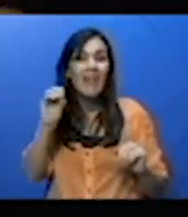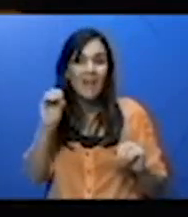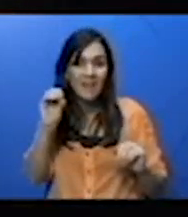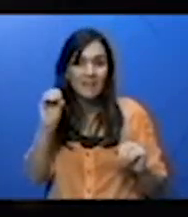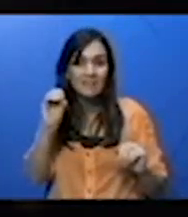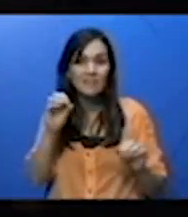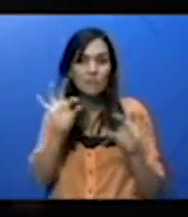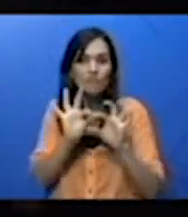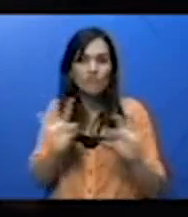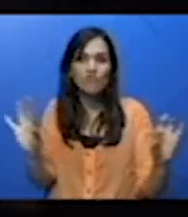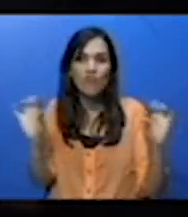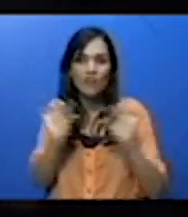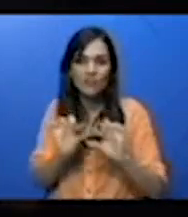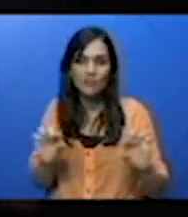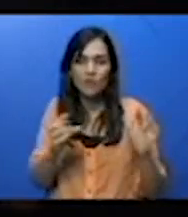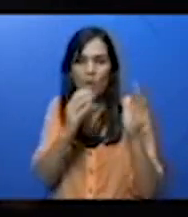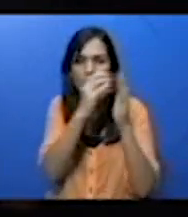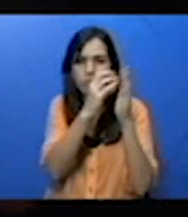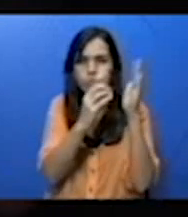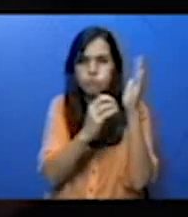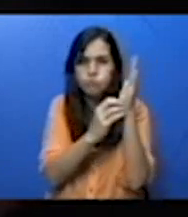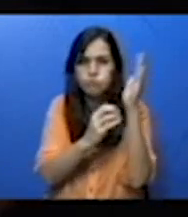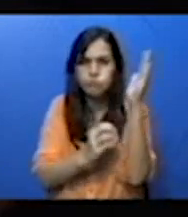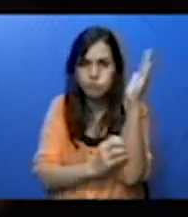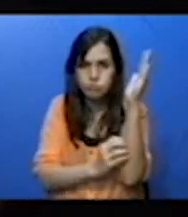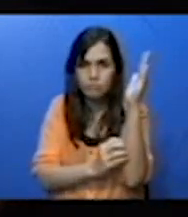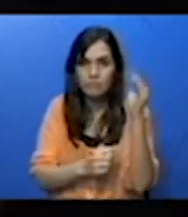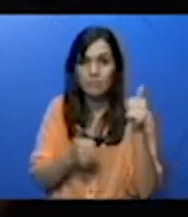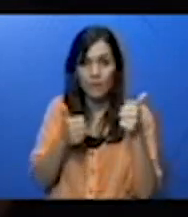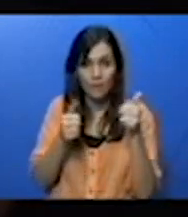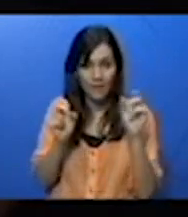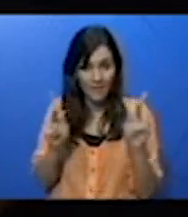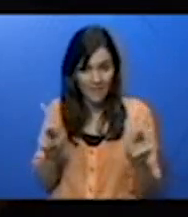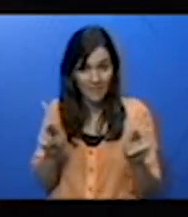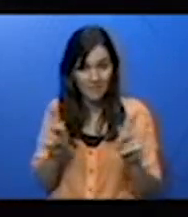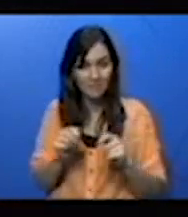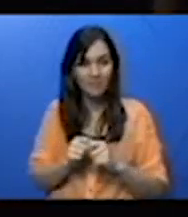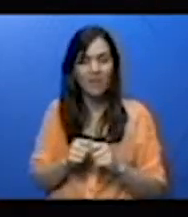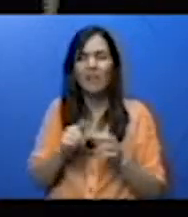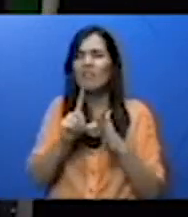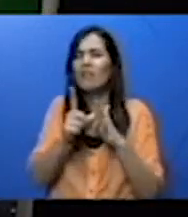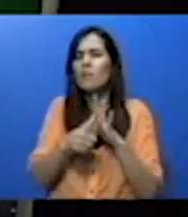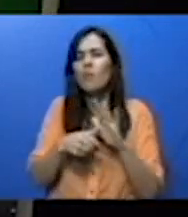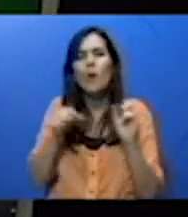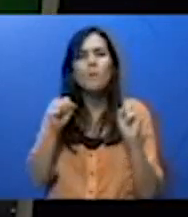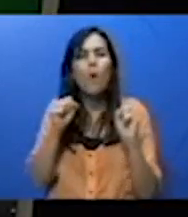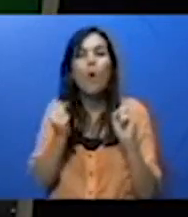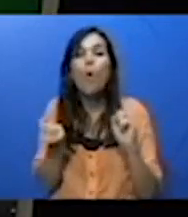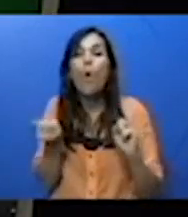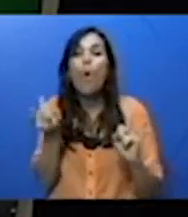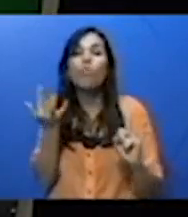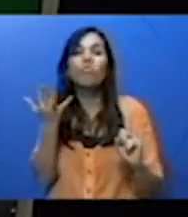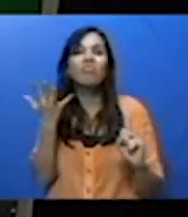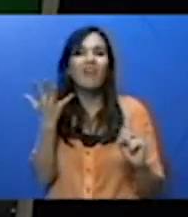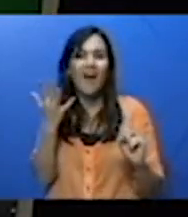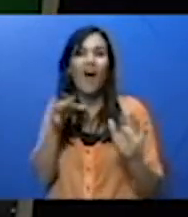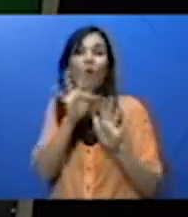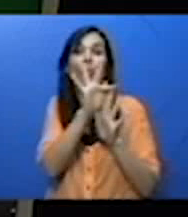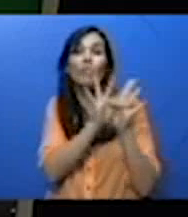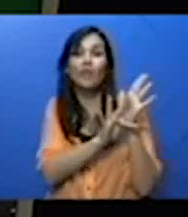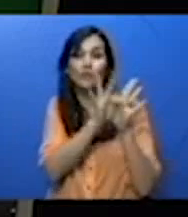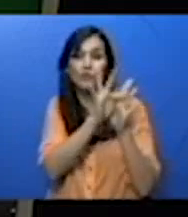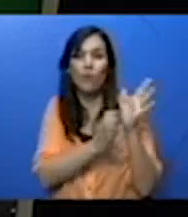verso de cada estrofe. Ok? Entenderam? Depois vocês podem contar, tá? Conta